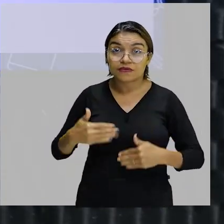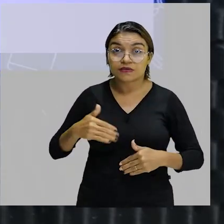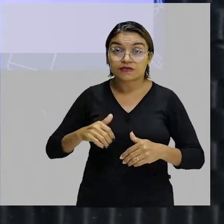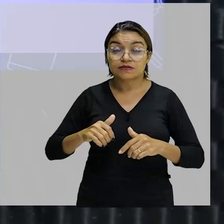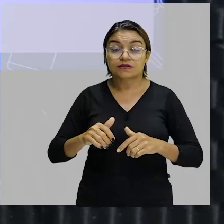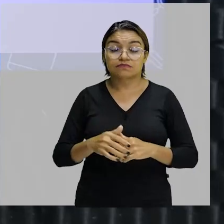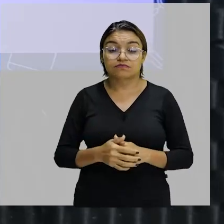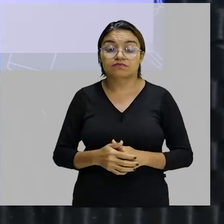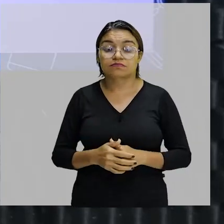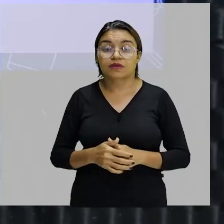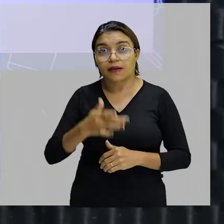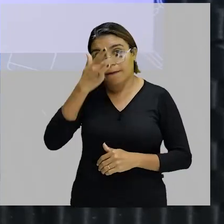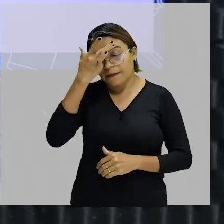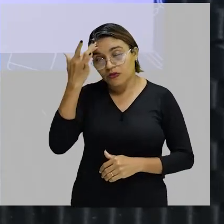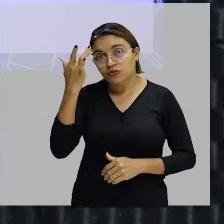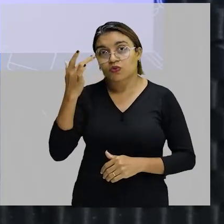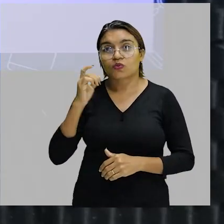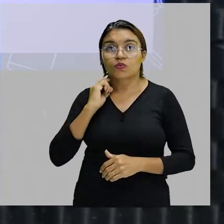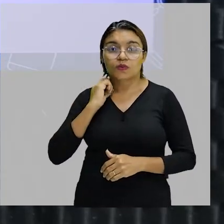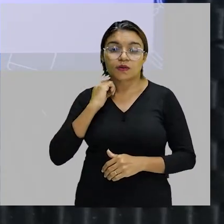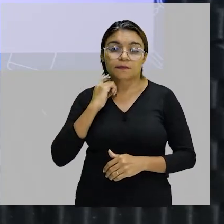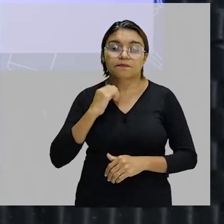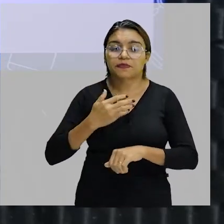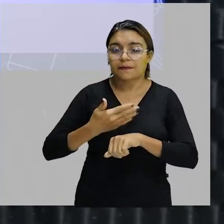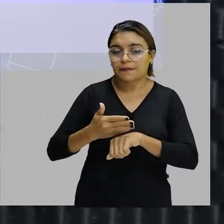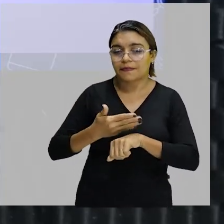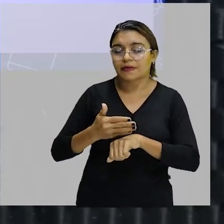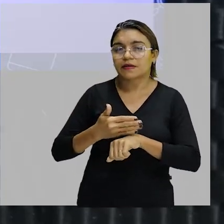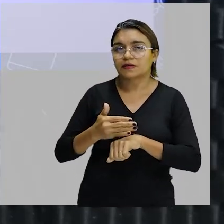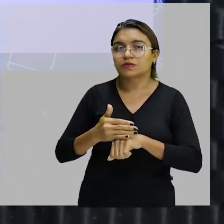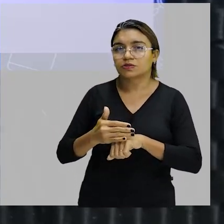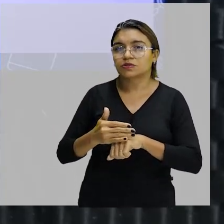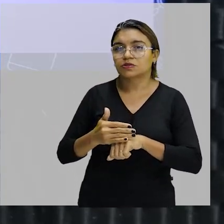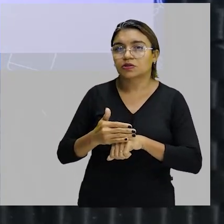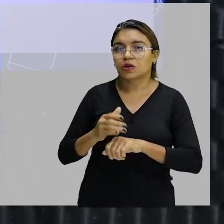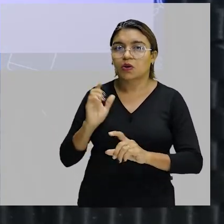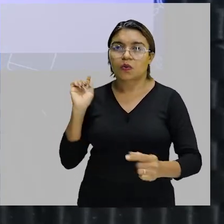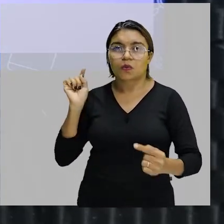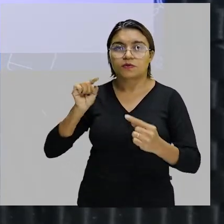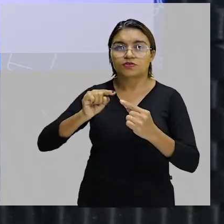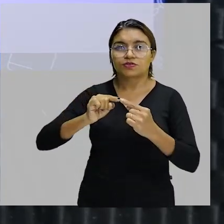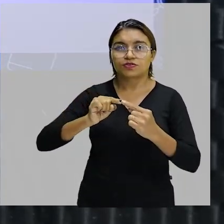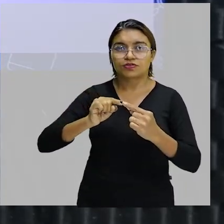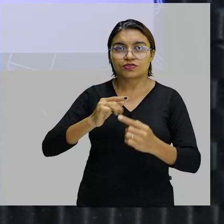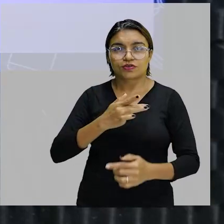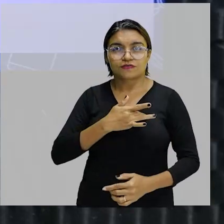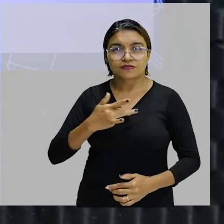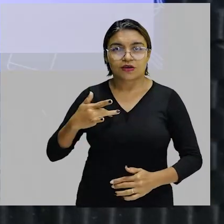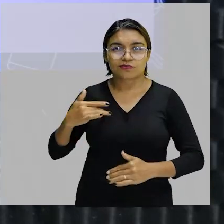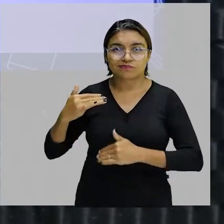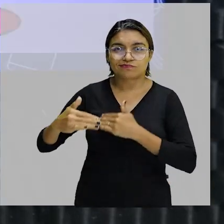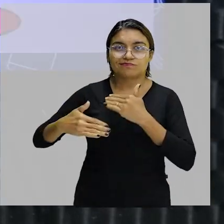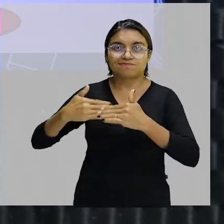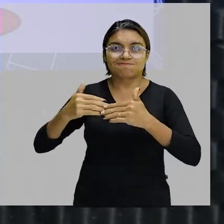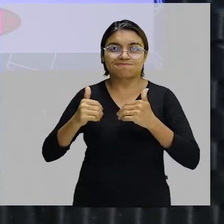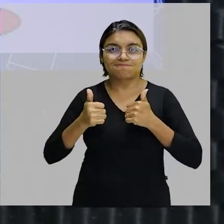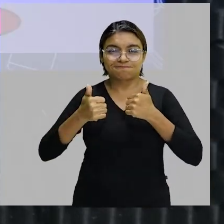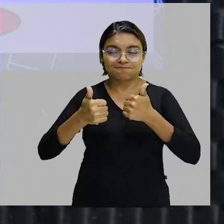indivíduo pratica ali em busca de saúde. Conseguiram compreender? Vamos seguindo.